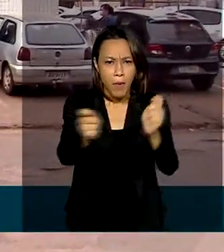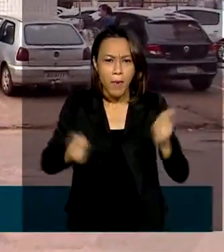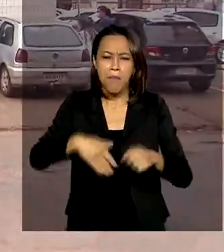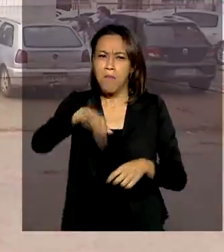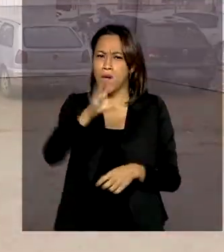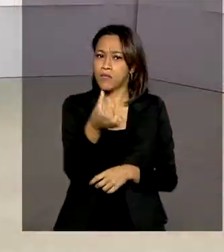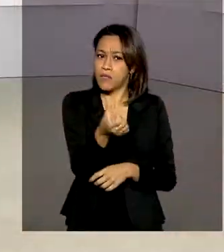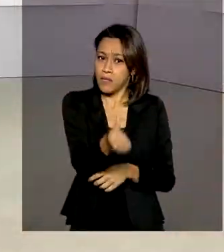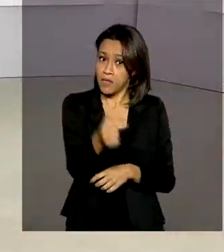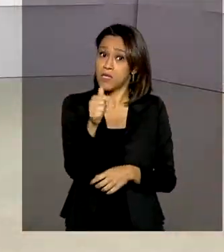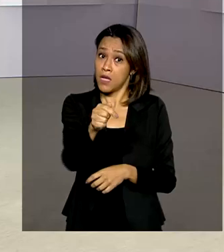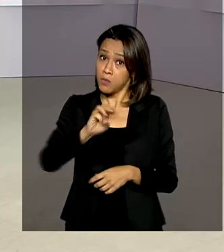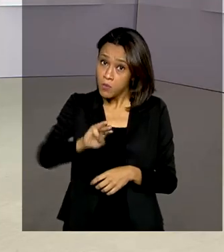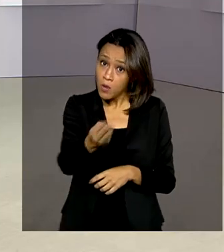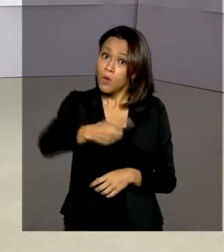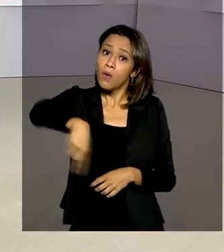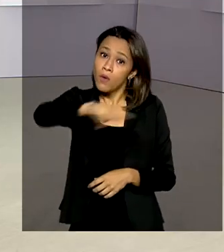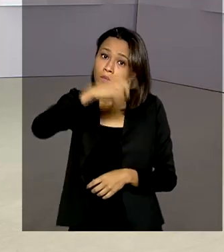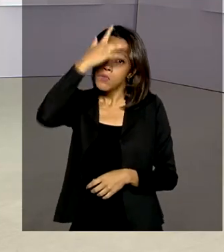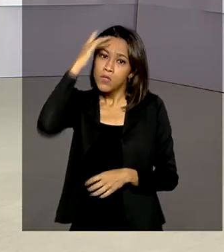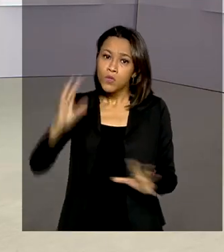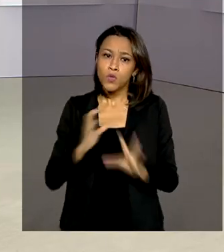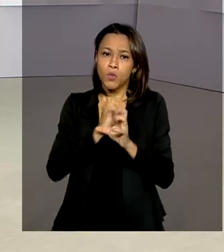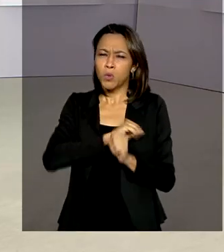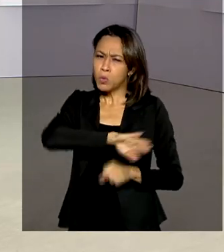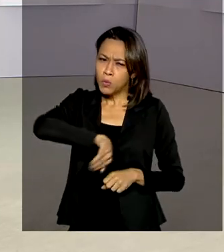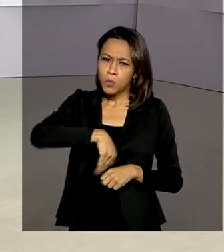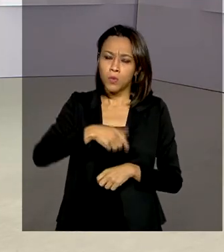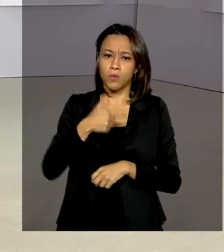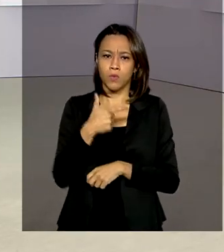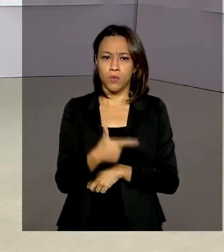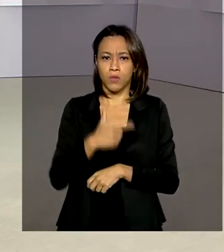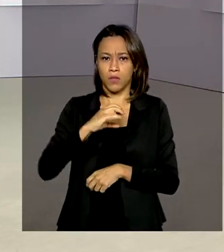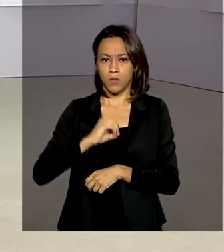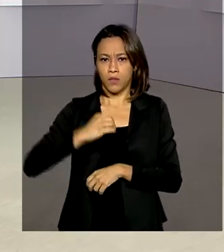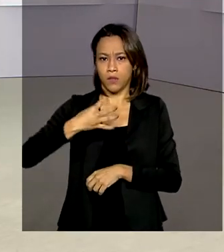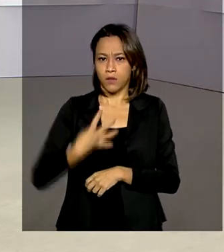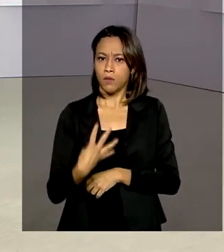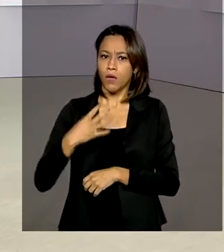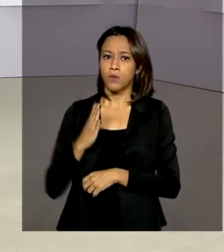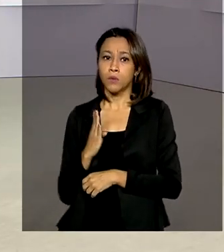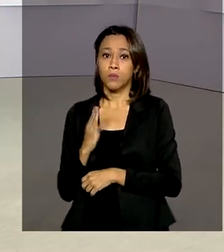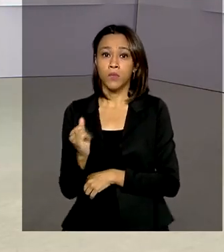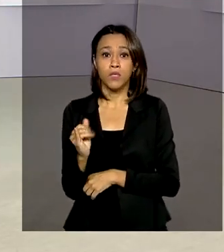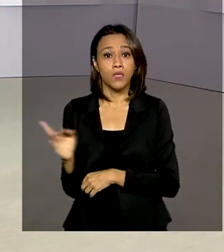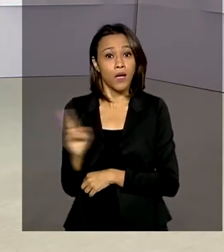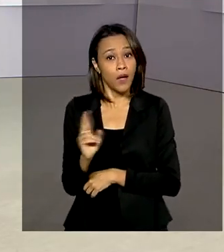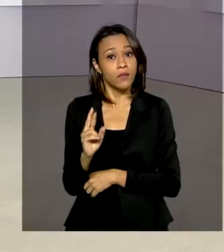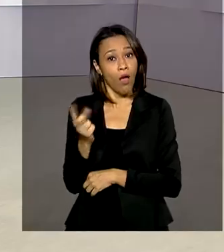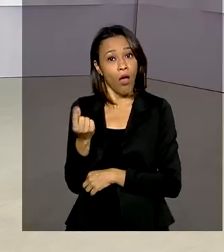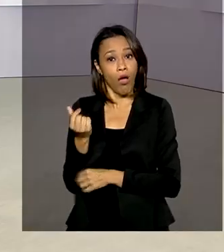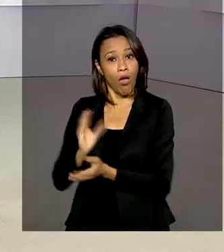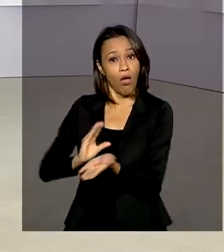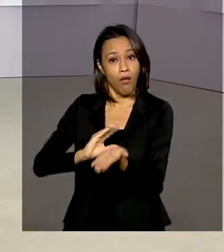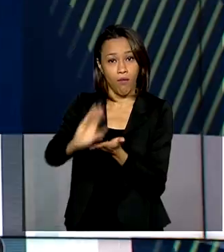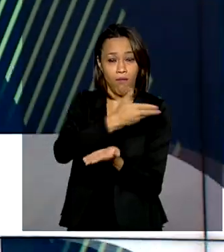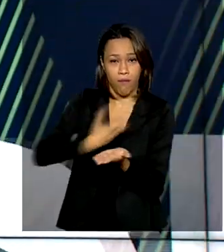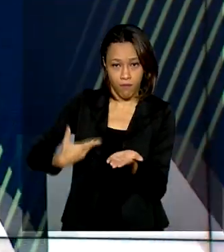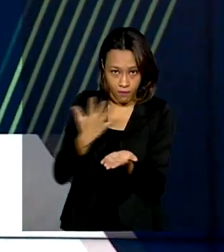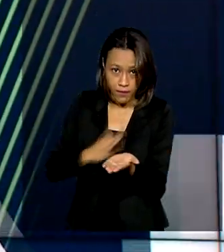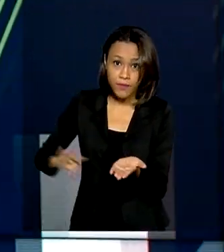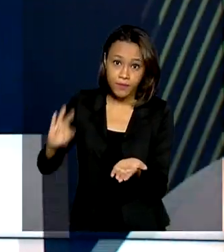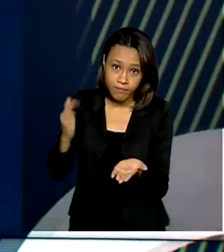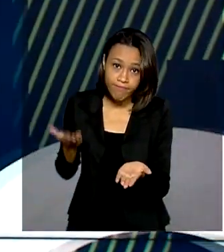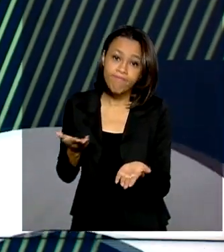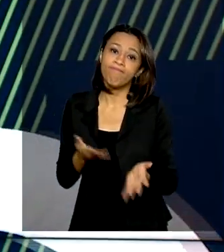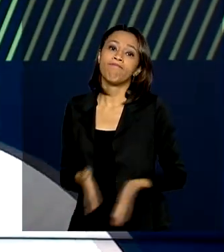67 milhões de beneficiários e totaliza cerca de 14 milhões de reais liberados pelo Governo Federal